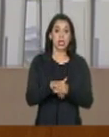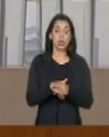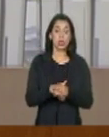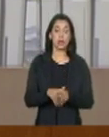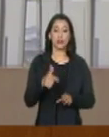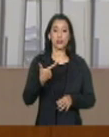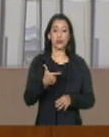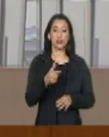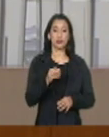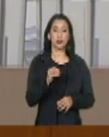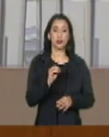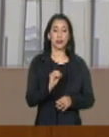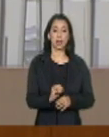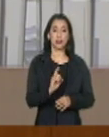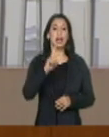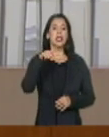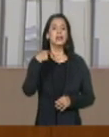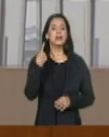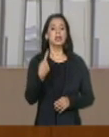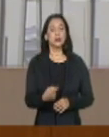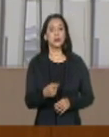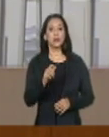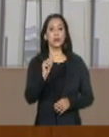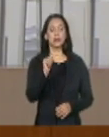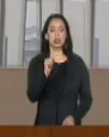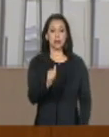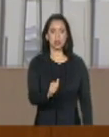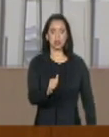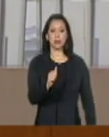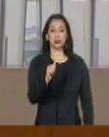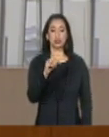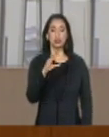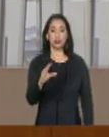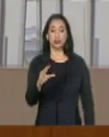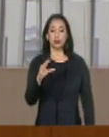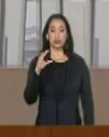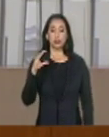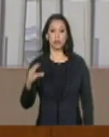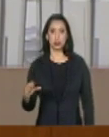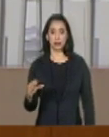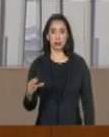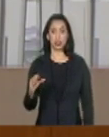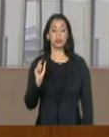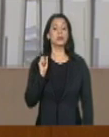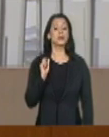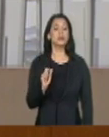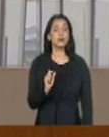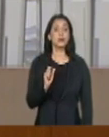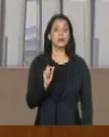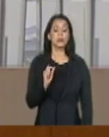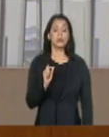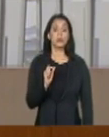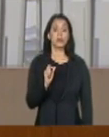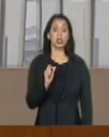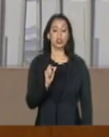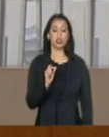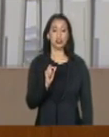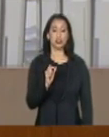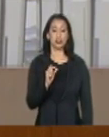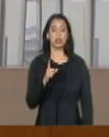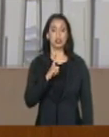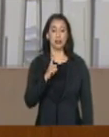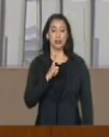Sobreveio depois ações de controle concentrado, que, então, recaíram sobre